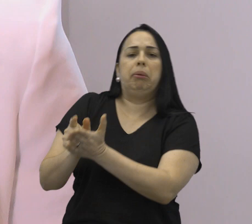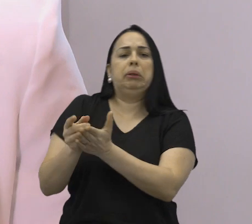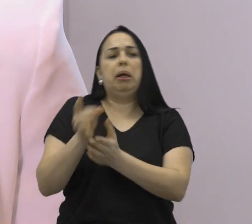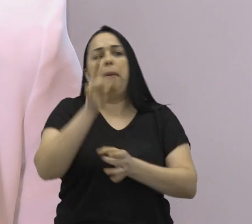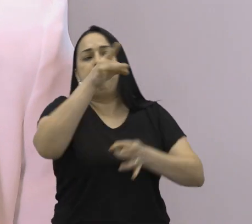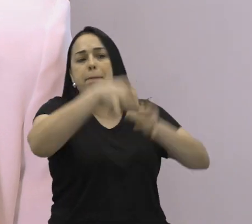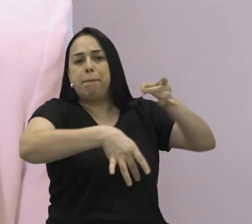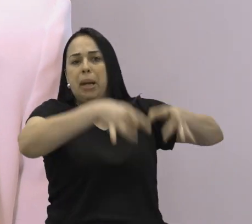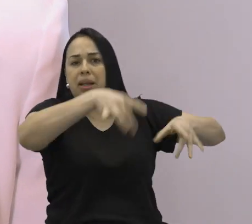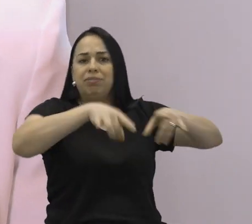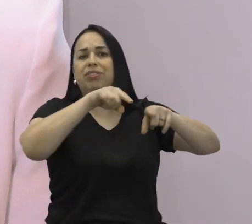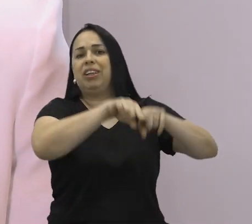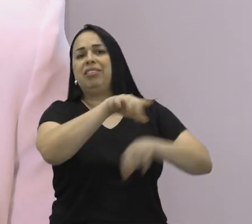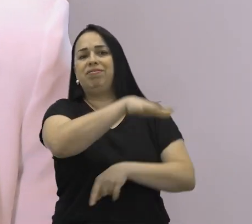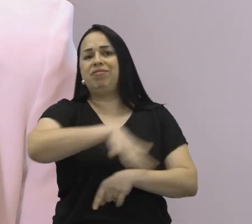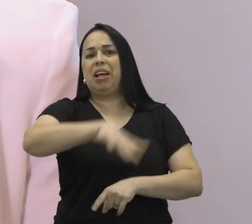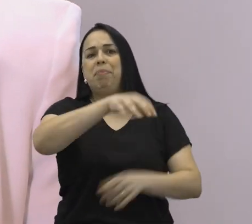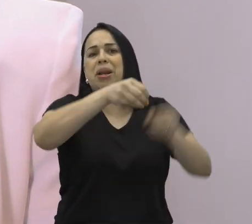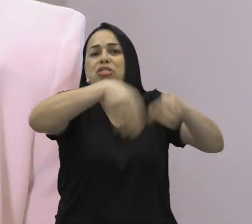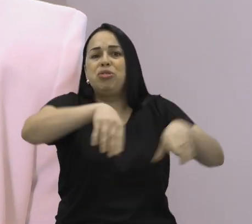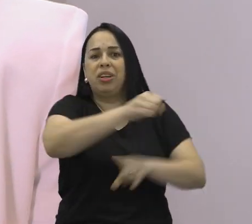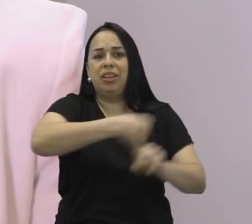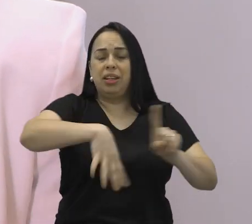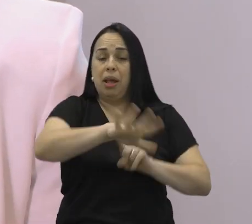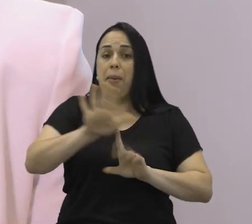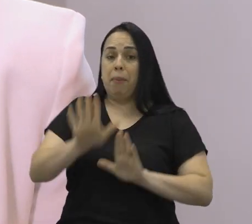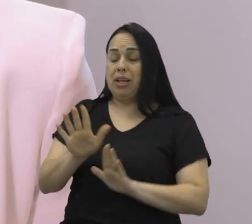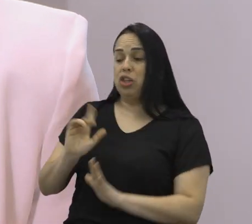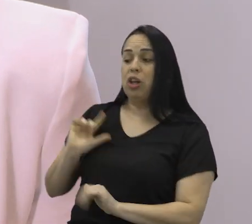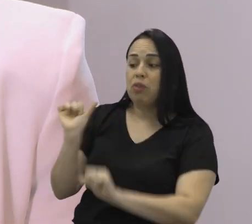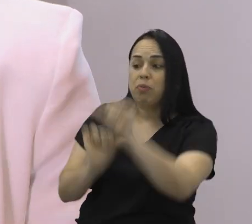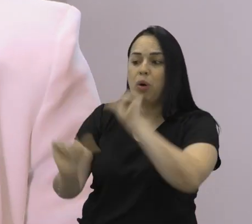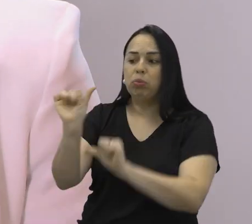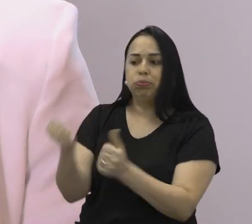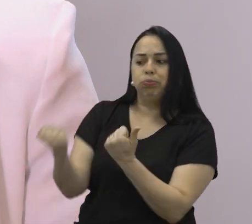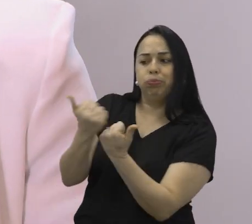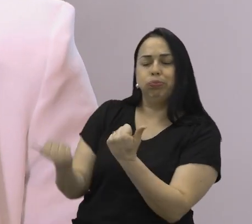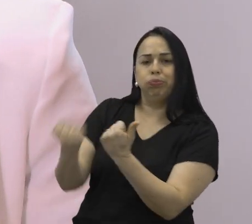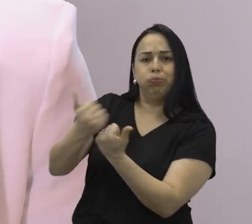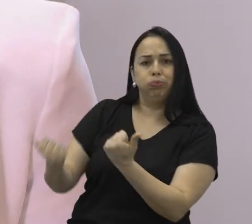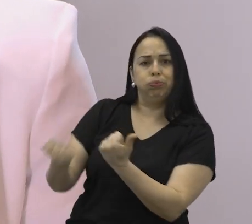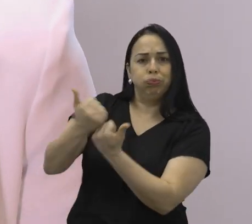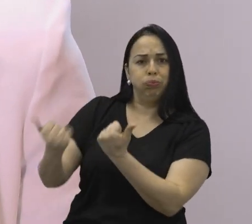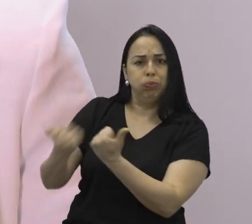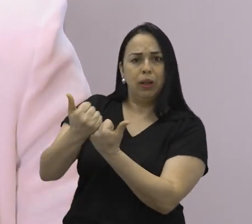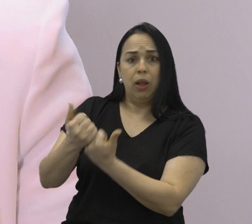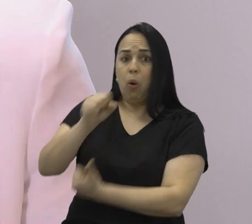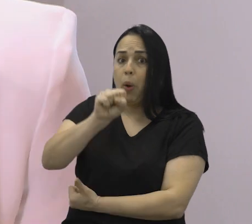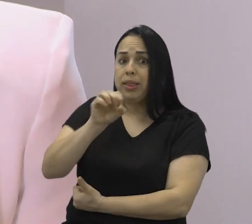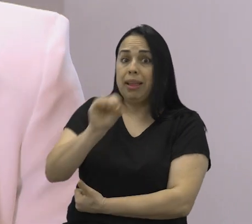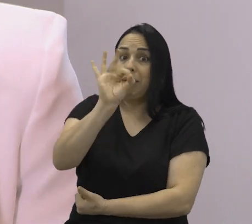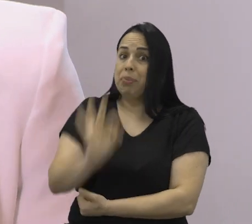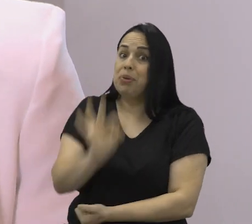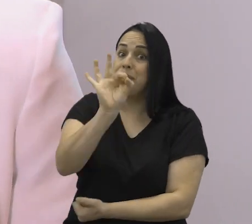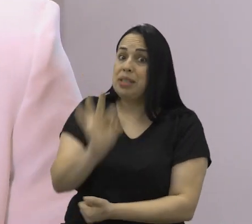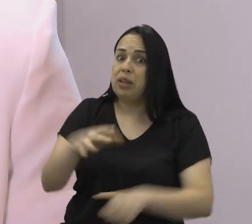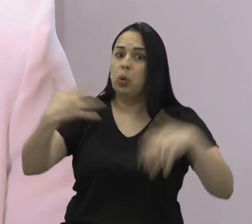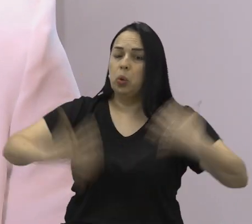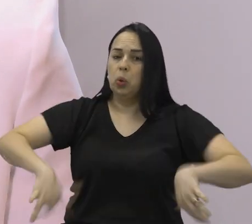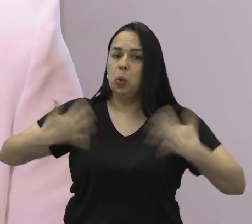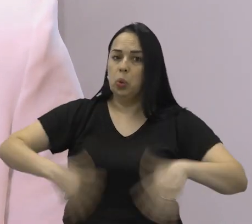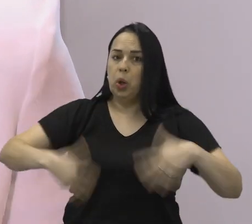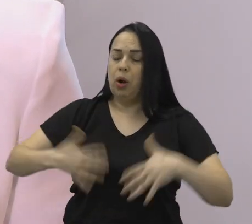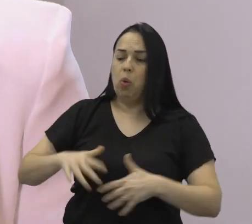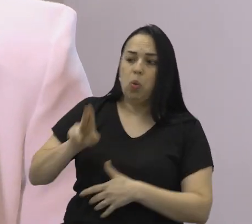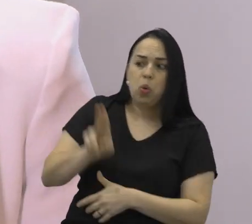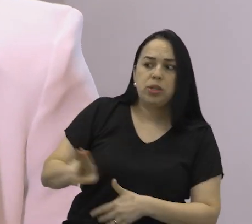papel. Então, tudo que a gente pôde adquirir de equipamentos que a gente pudesse eliminar ou pelo menos diminuir até em 80%